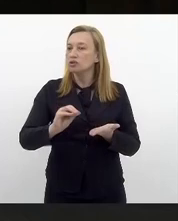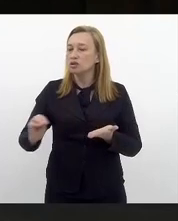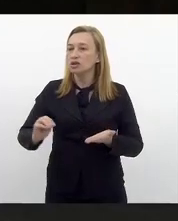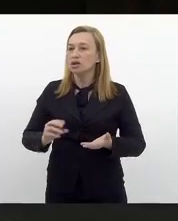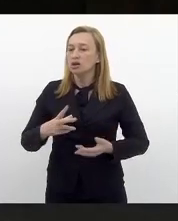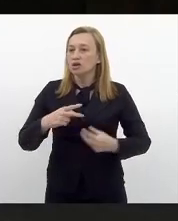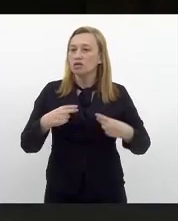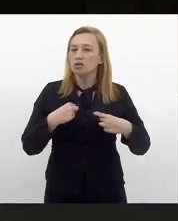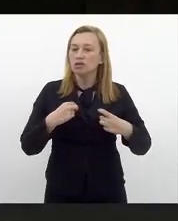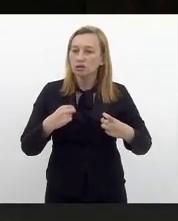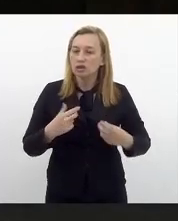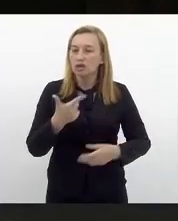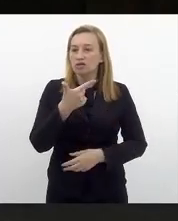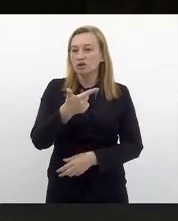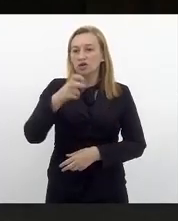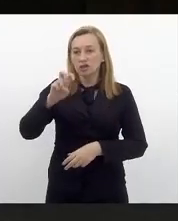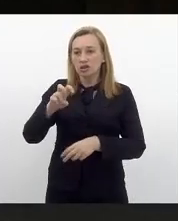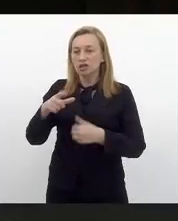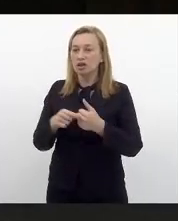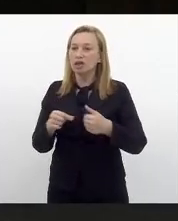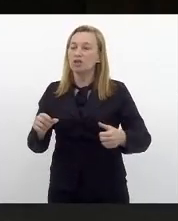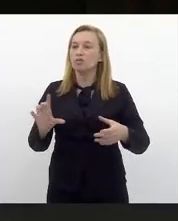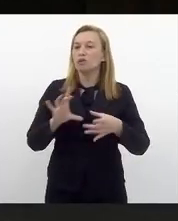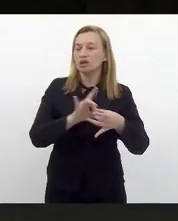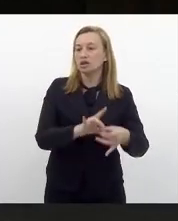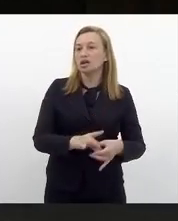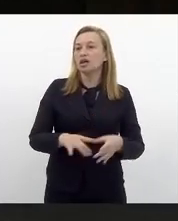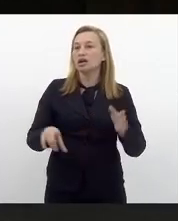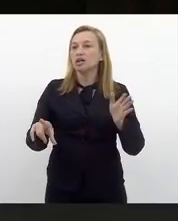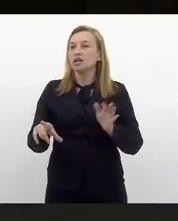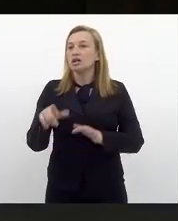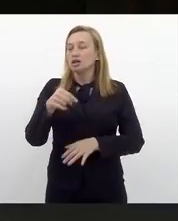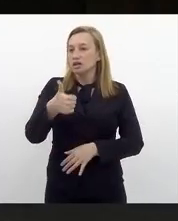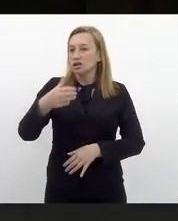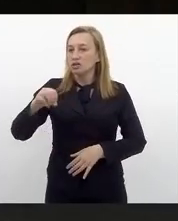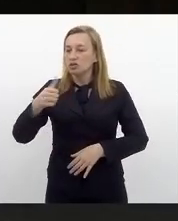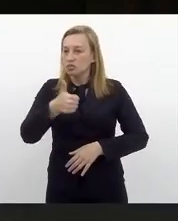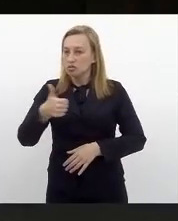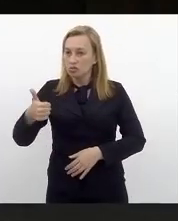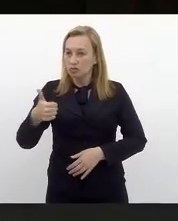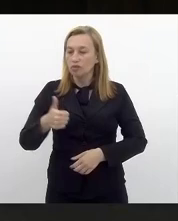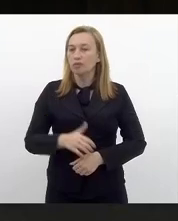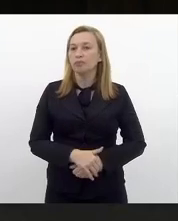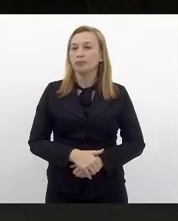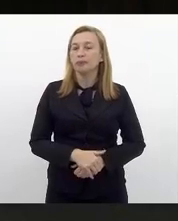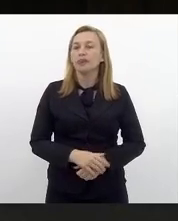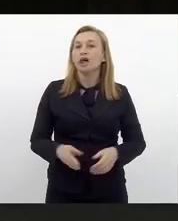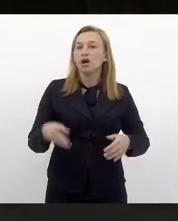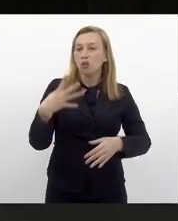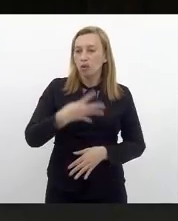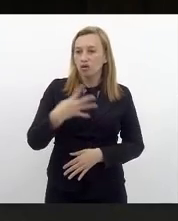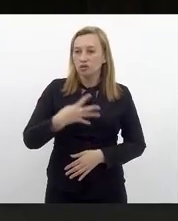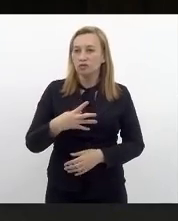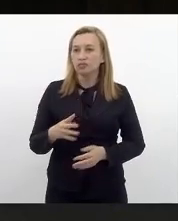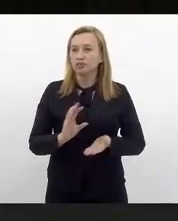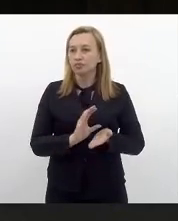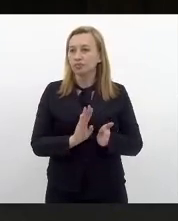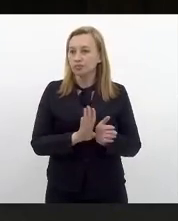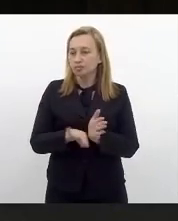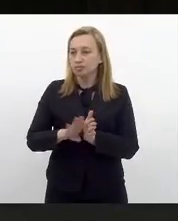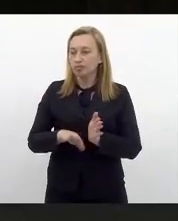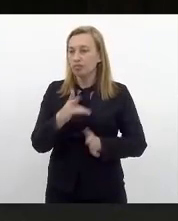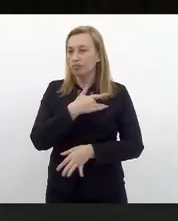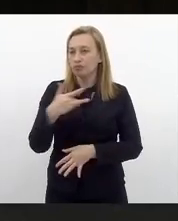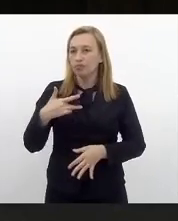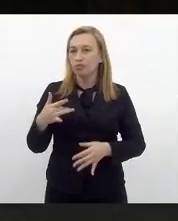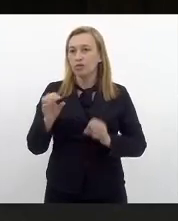definidas no artigo 25 da lei complementar nº 101/2000 a true de maio de dois mil e quatro as despesas